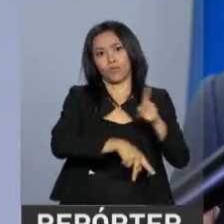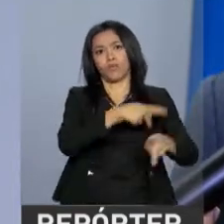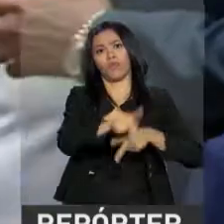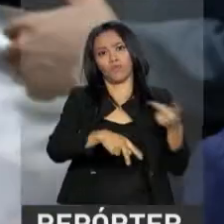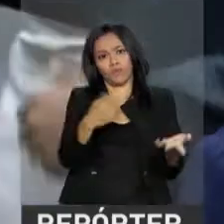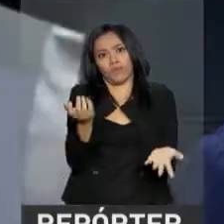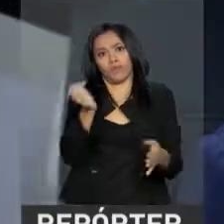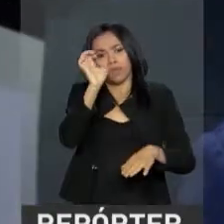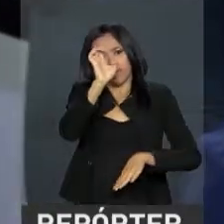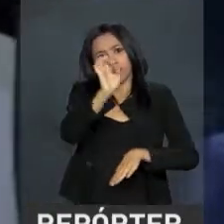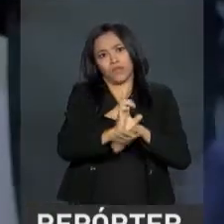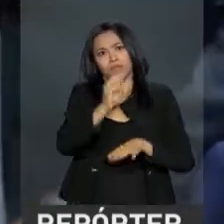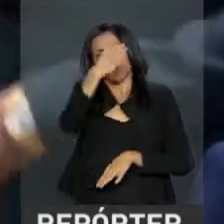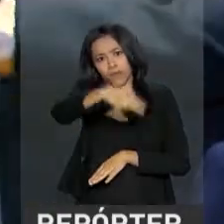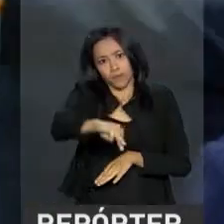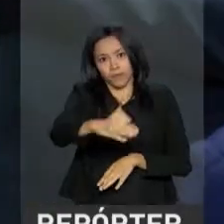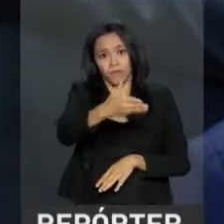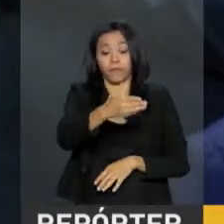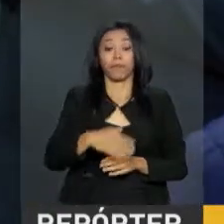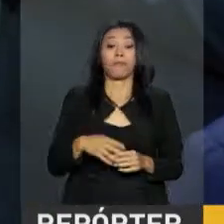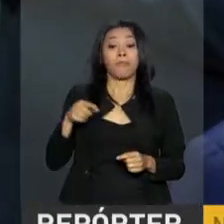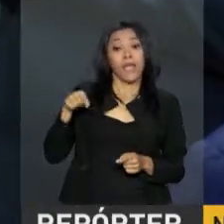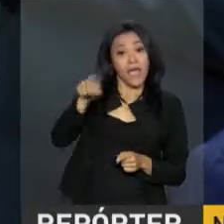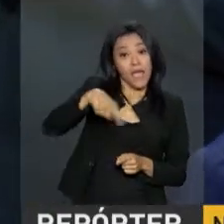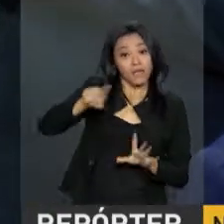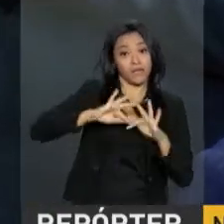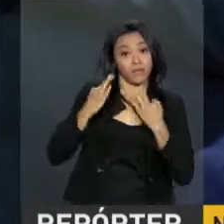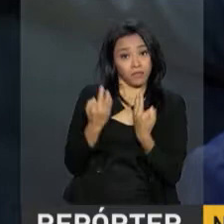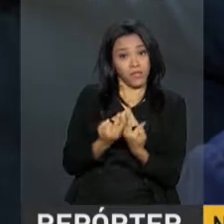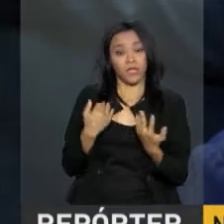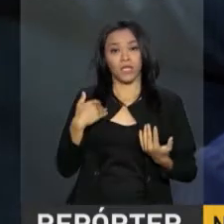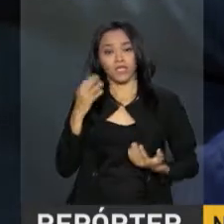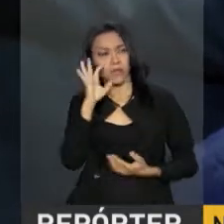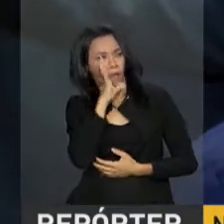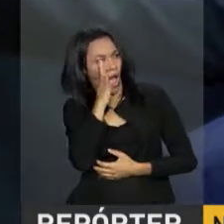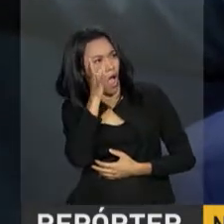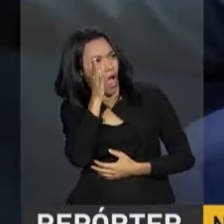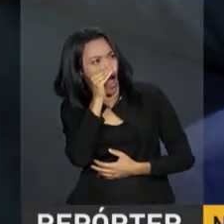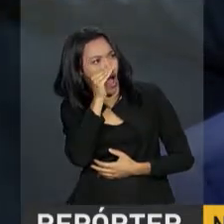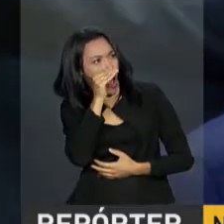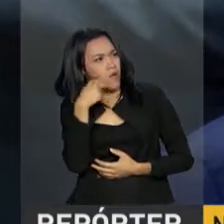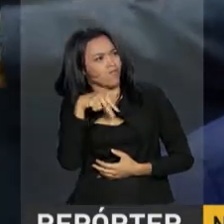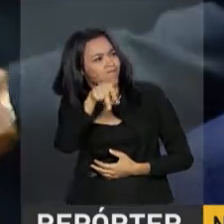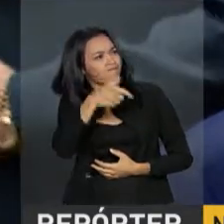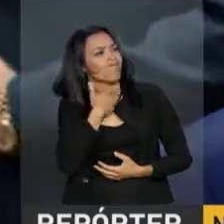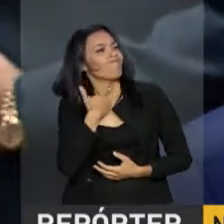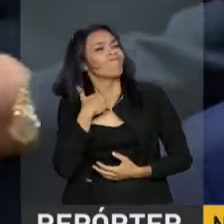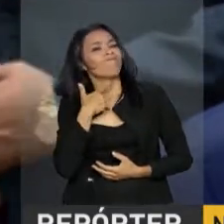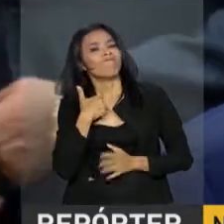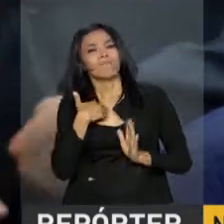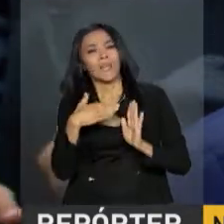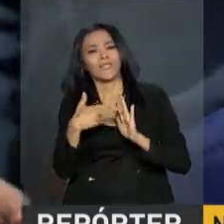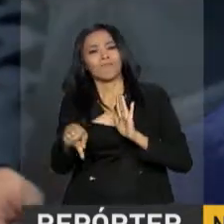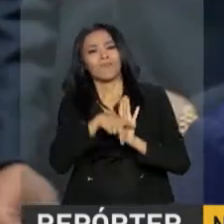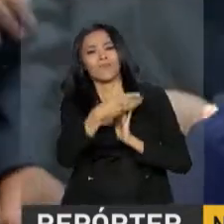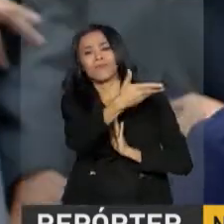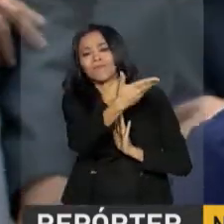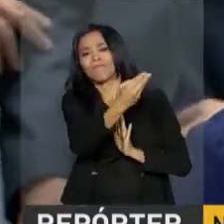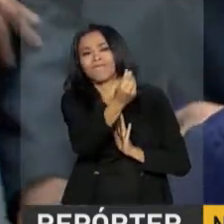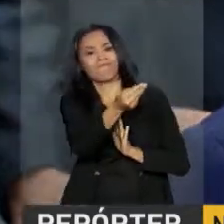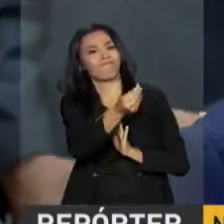patrícia as famílias que já estão escolhidas passo ali na frente todo dia querendo ter a sua casa própria e não viu essa